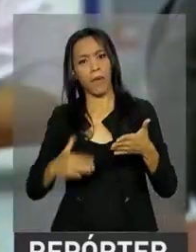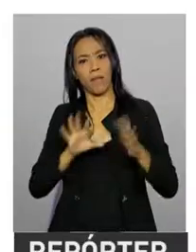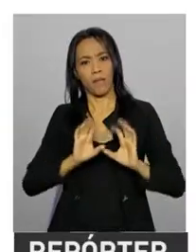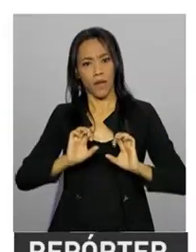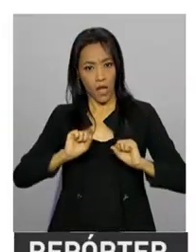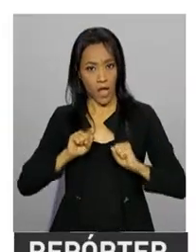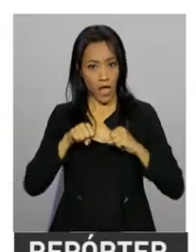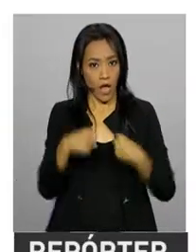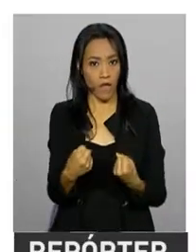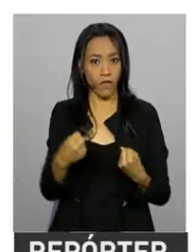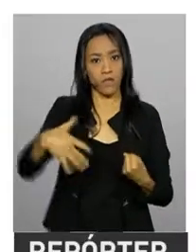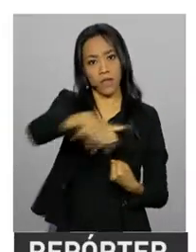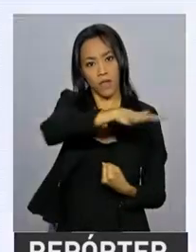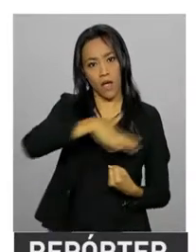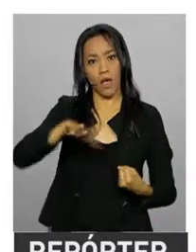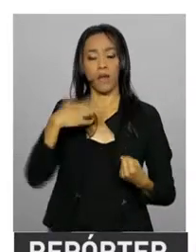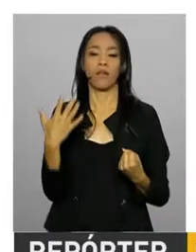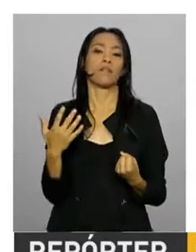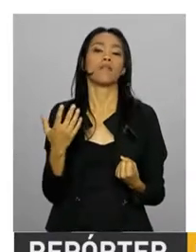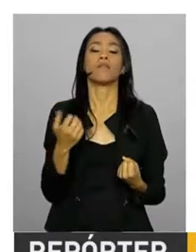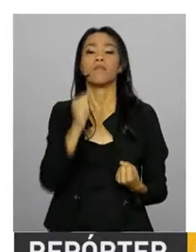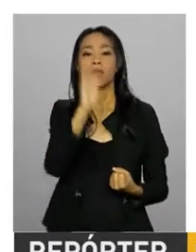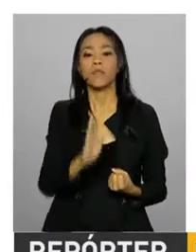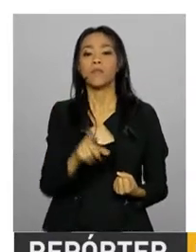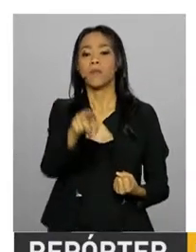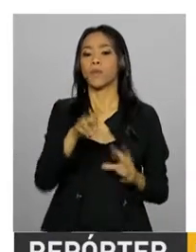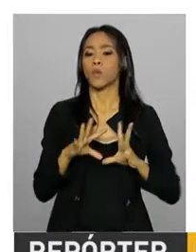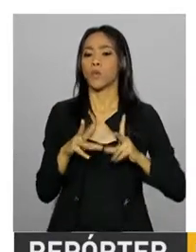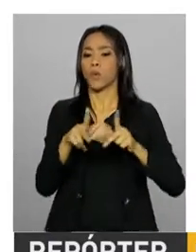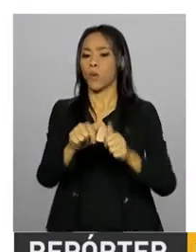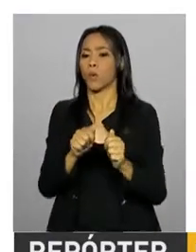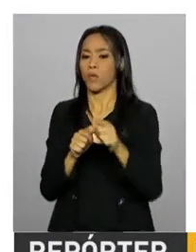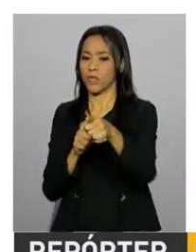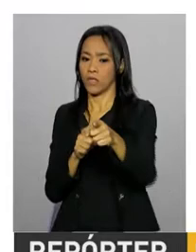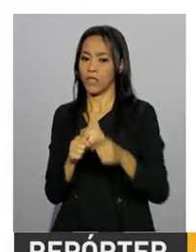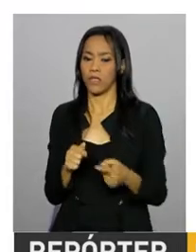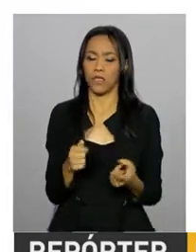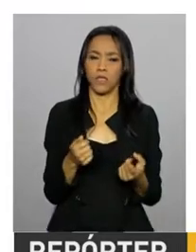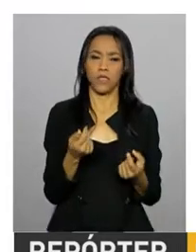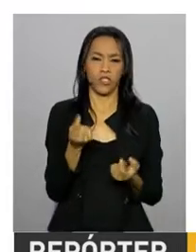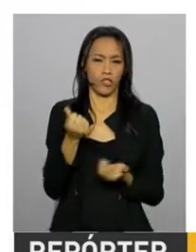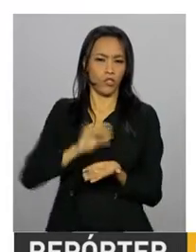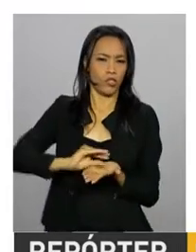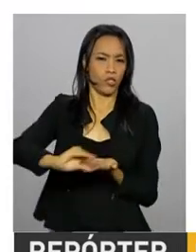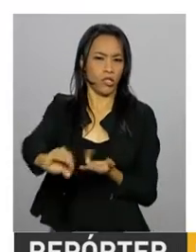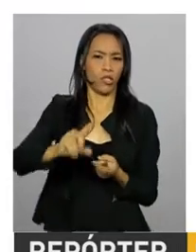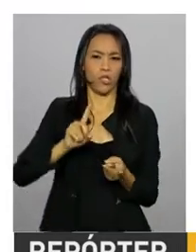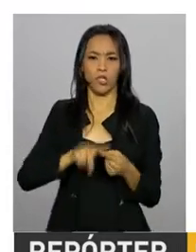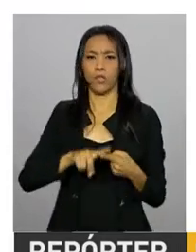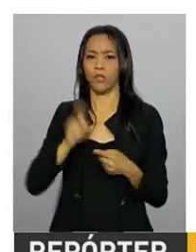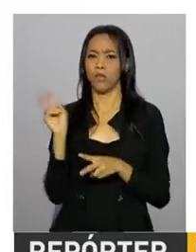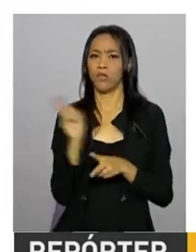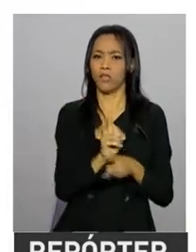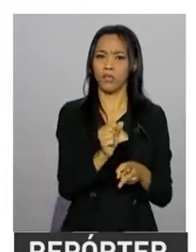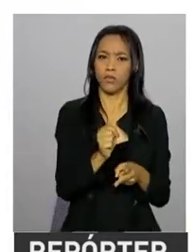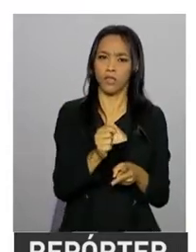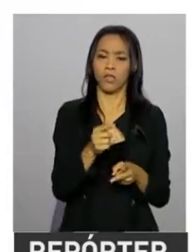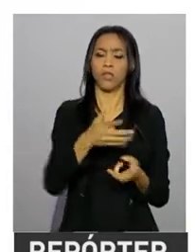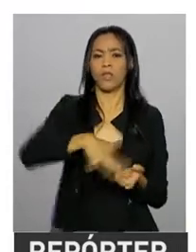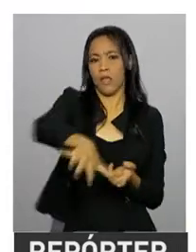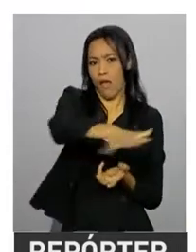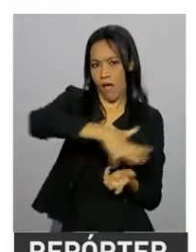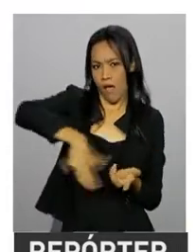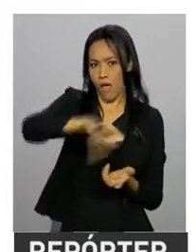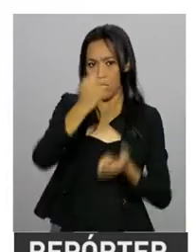defesa. Toda a arquitetura de regulação, financiamento, crédito, seguro, relativo à